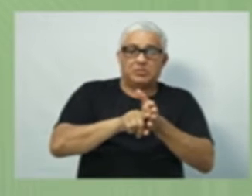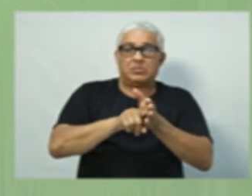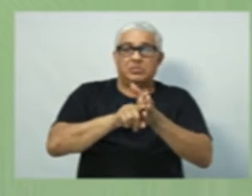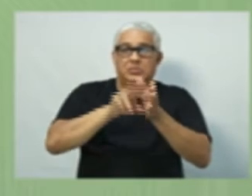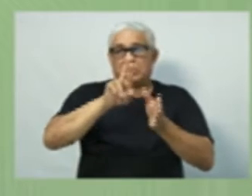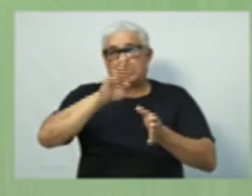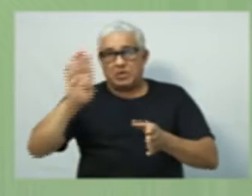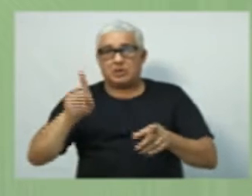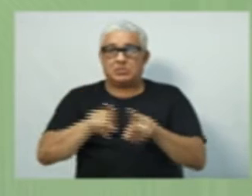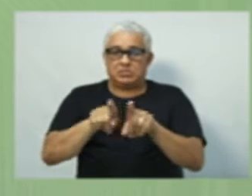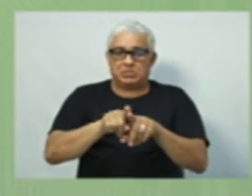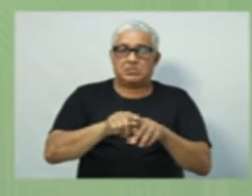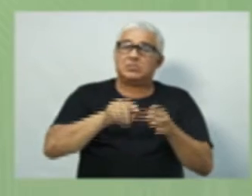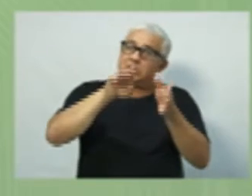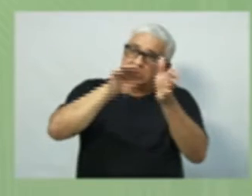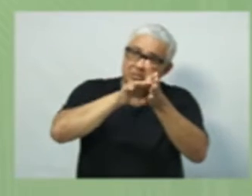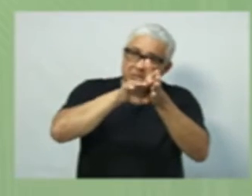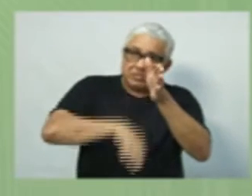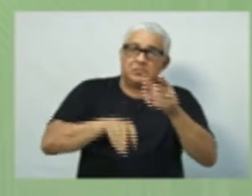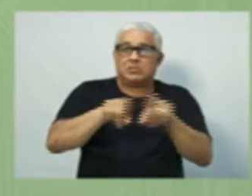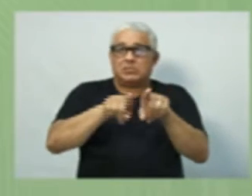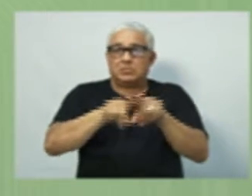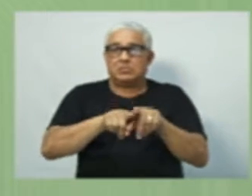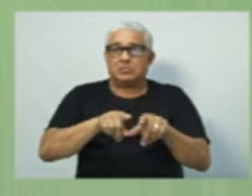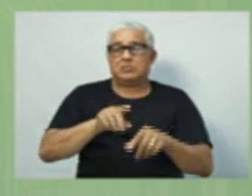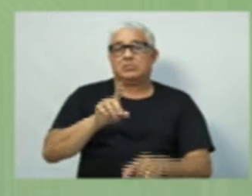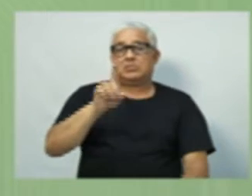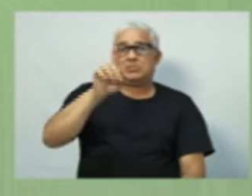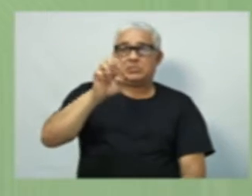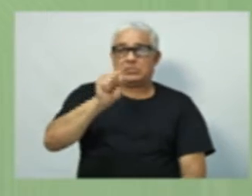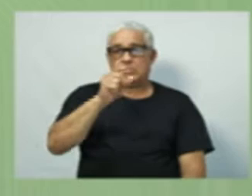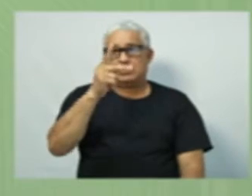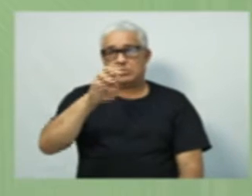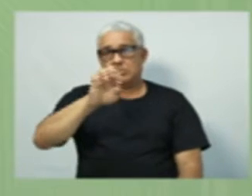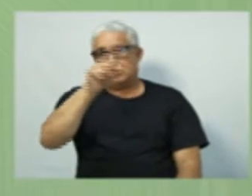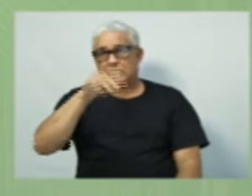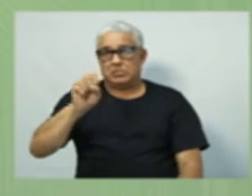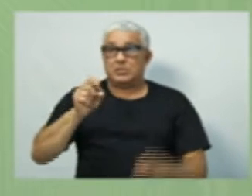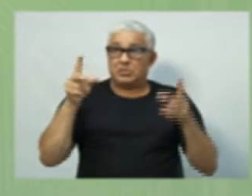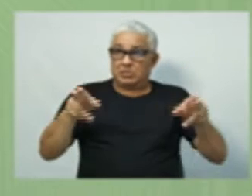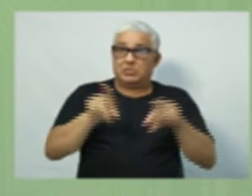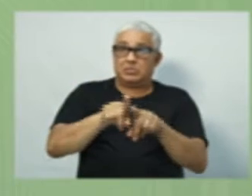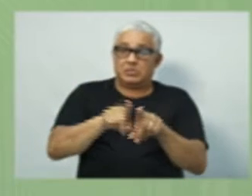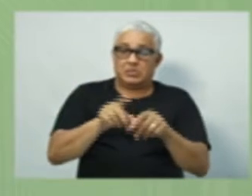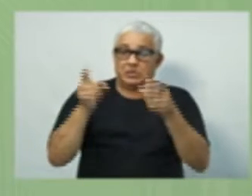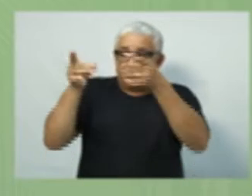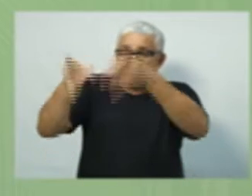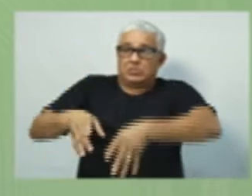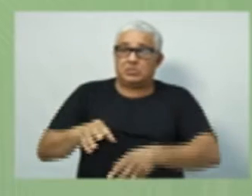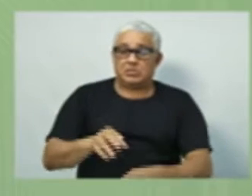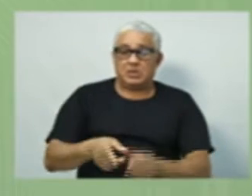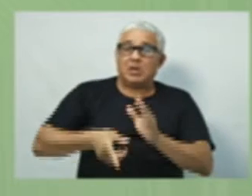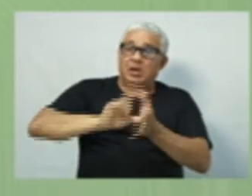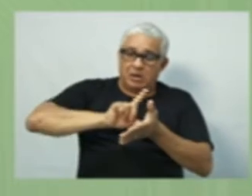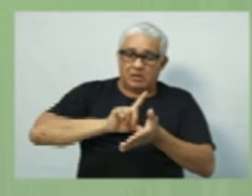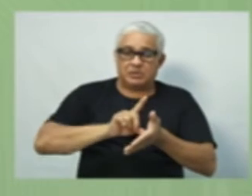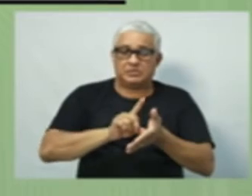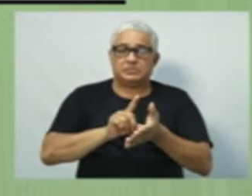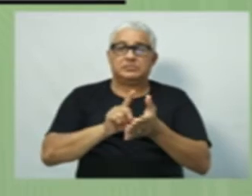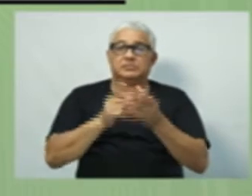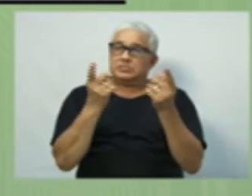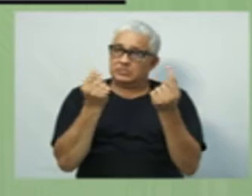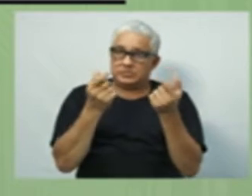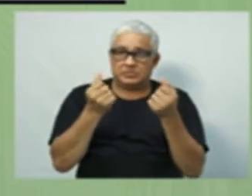- as despesas operacionais que é igual ao resultado operacional antes do resultado financeiro